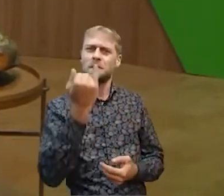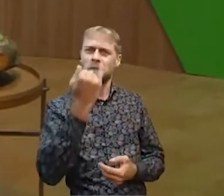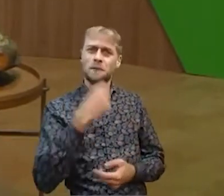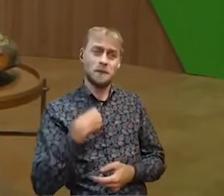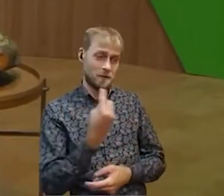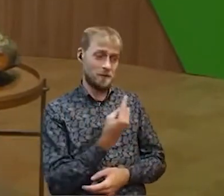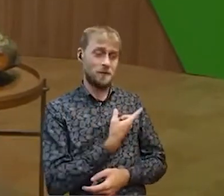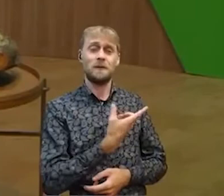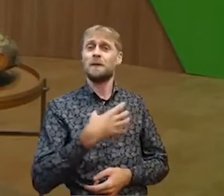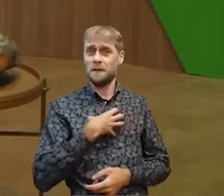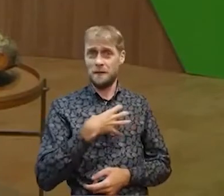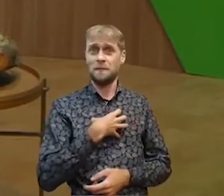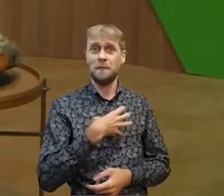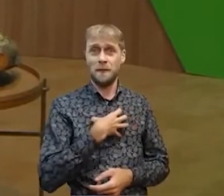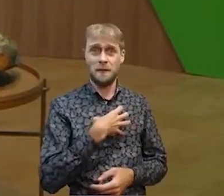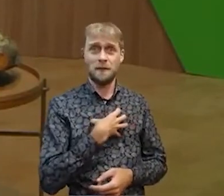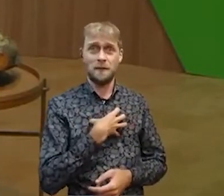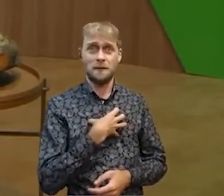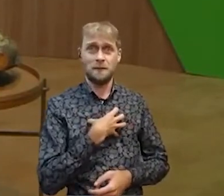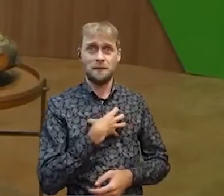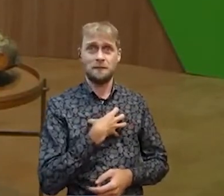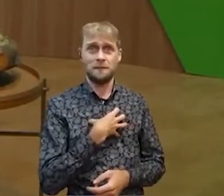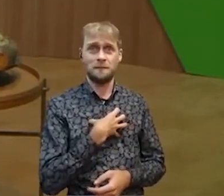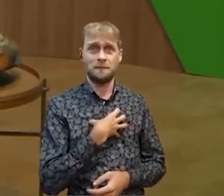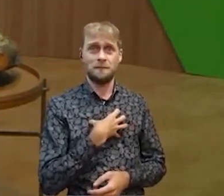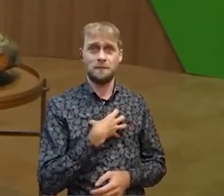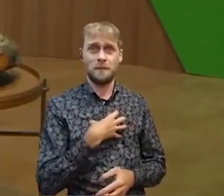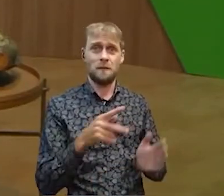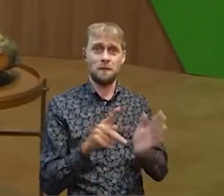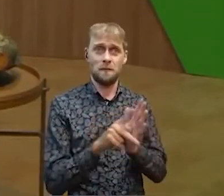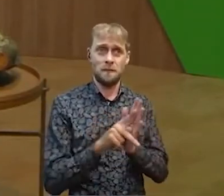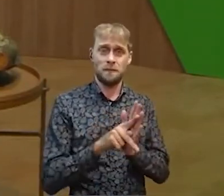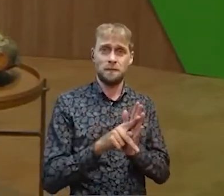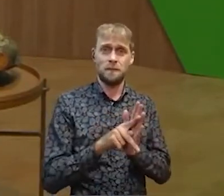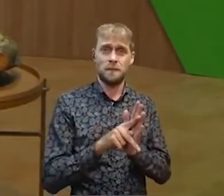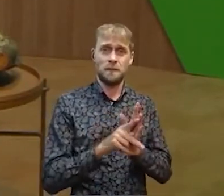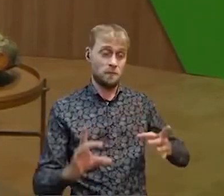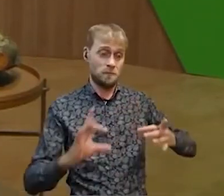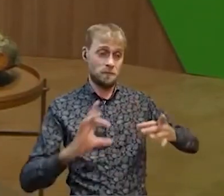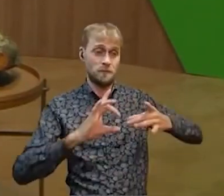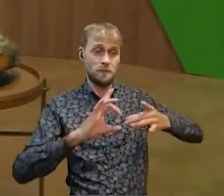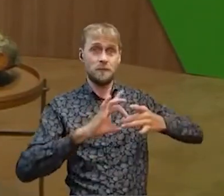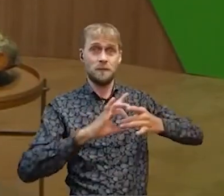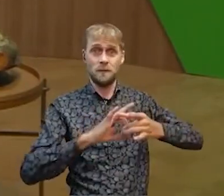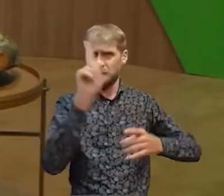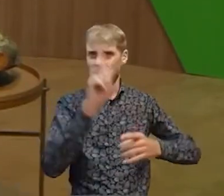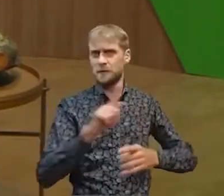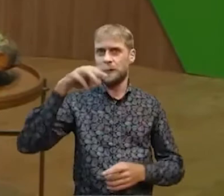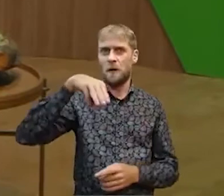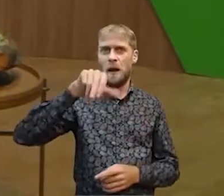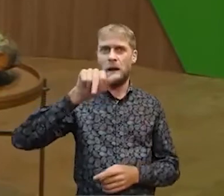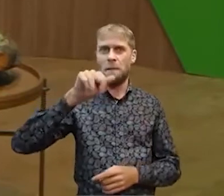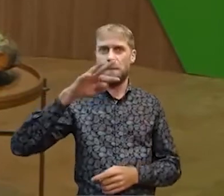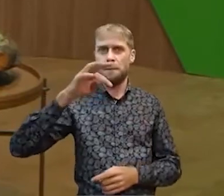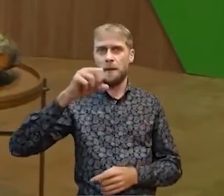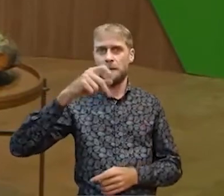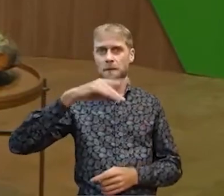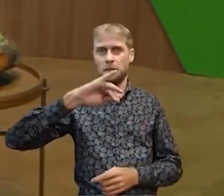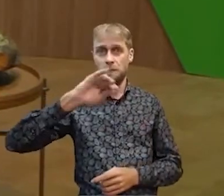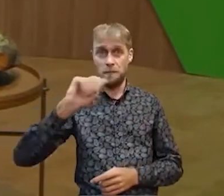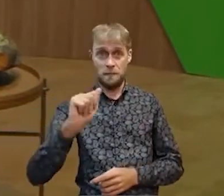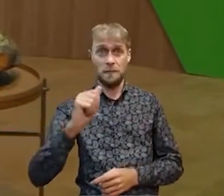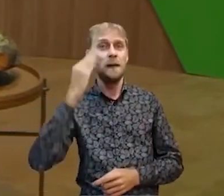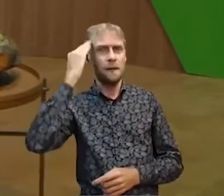da Bahia, Eu do levo próprio para ela. Mato Piba, no contexto geral. A gente sabe o quanto é importante a união